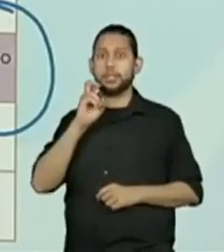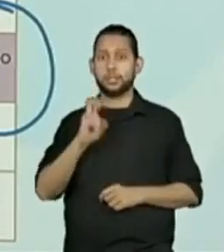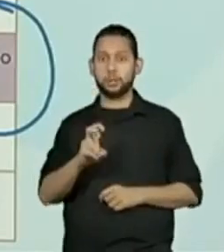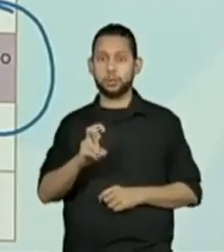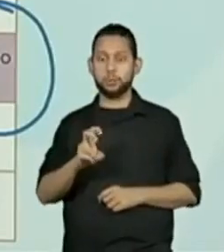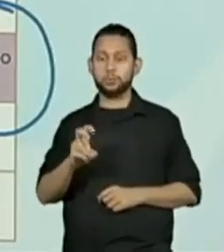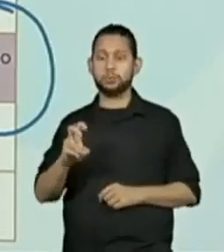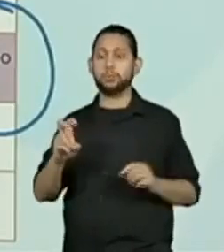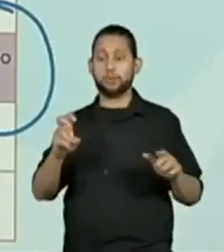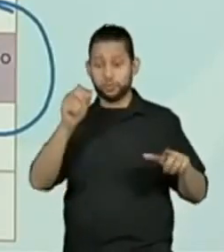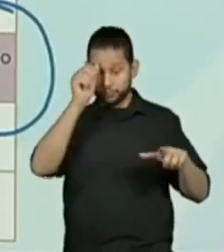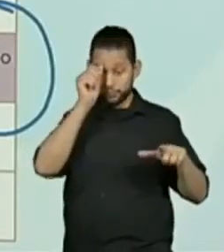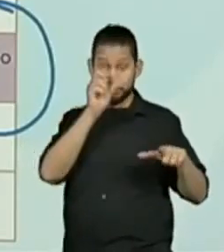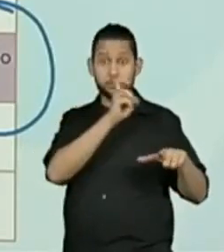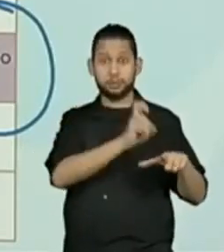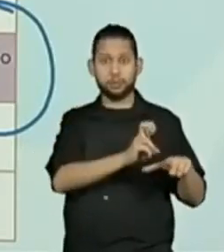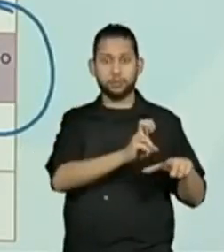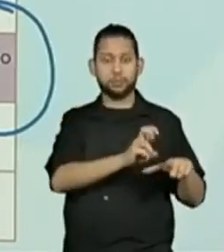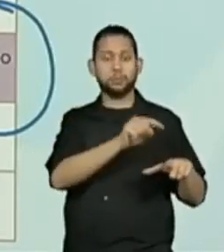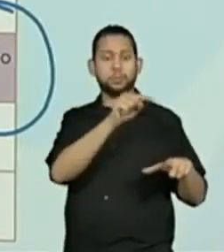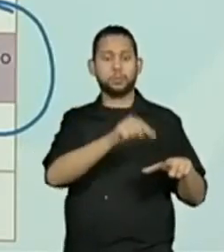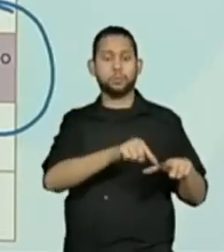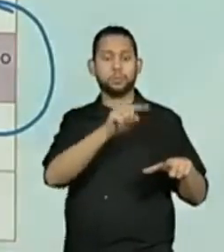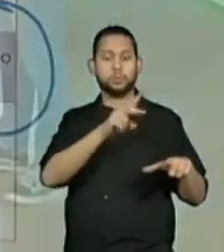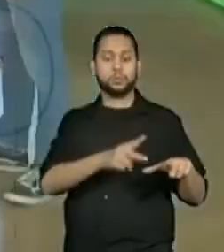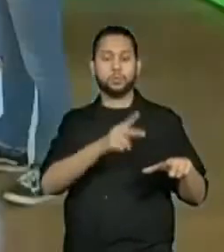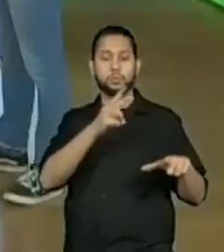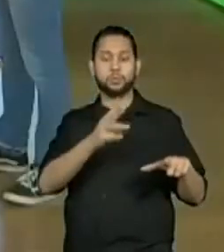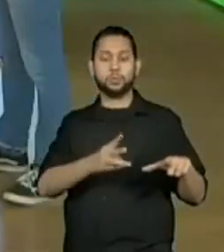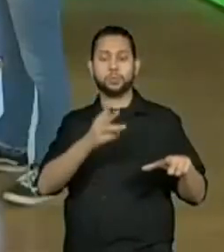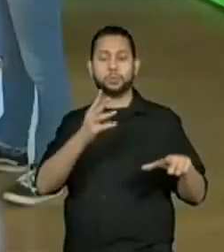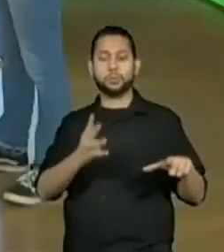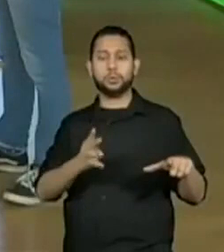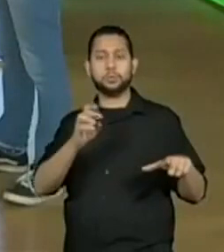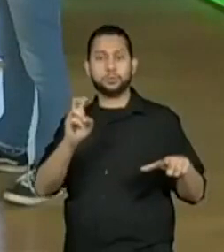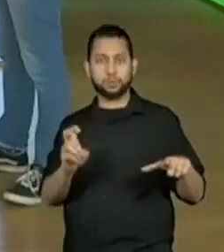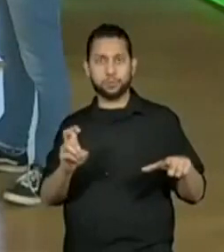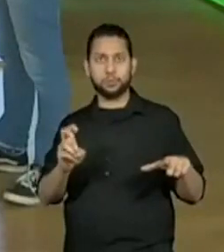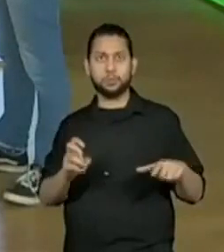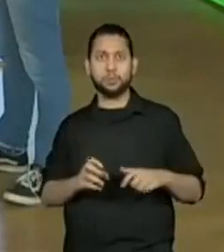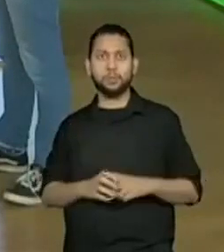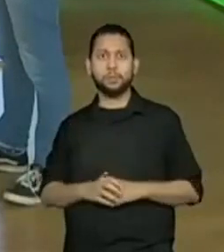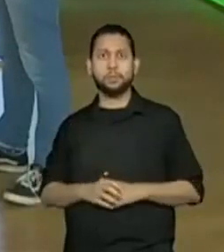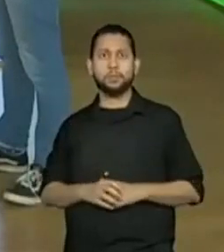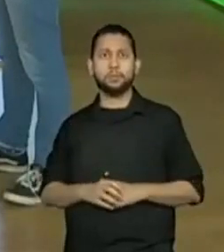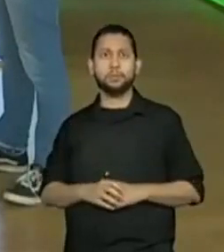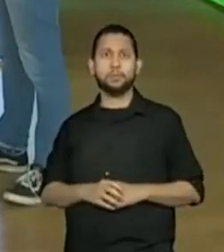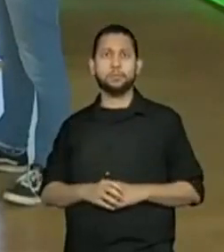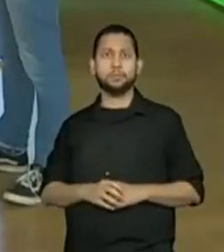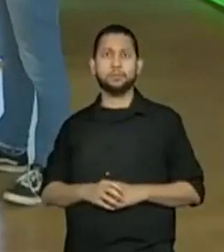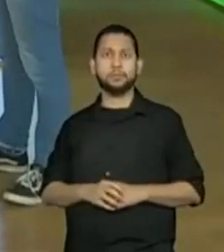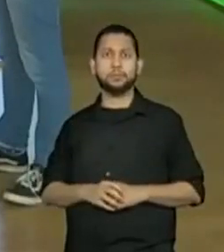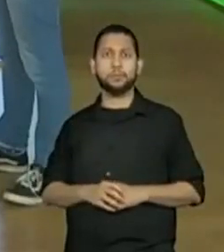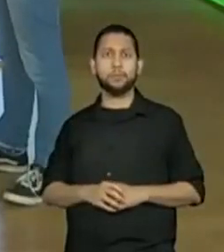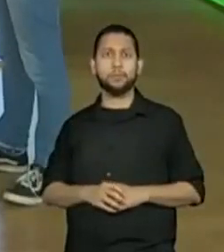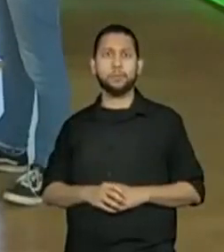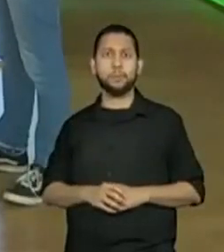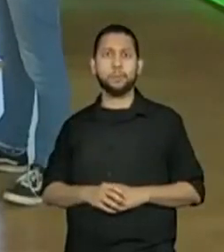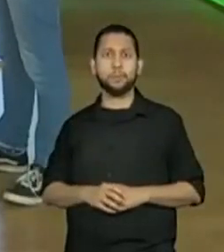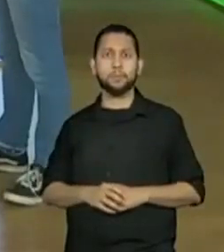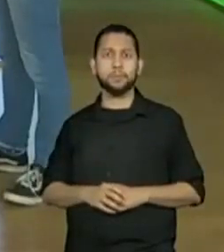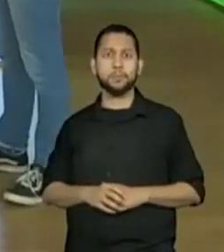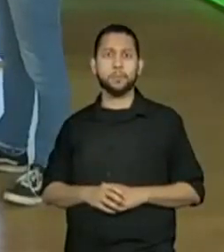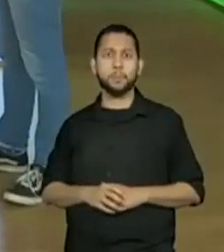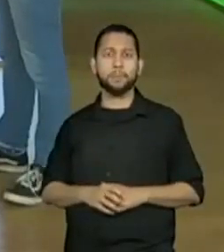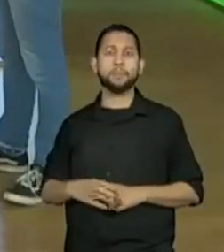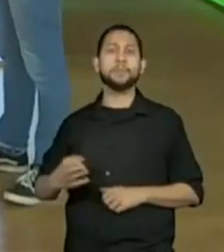quadras. Vamos lá? Vou até apagar aqui, acho que vai ficar mais fácil, né? Essa lousa tá bonita. Tá bonita, né? Não era assim, não? Pronto. Não